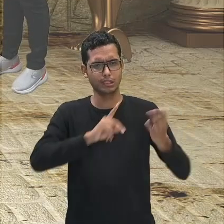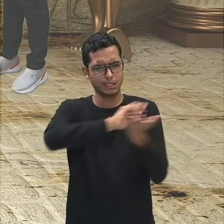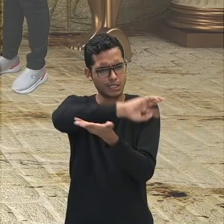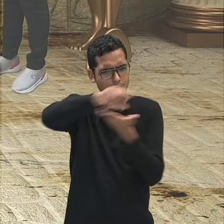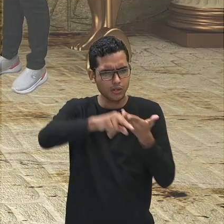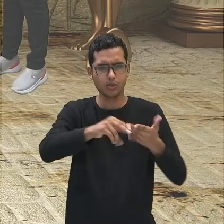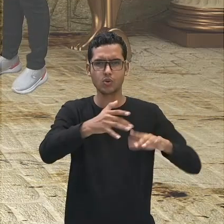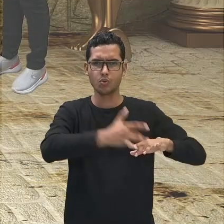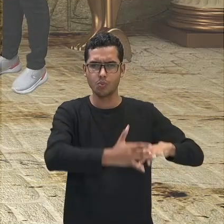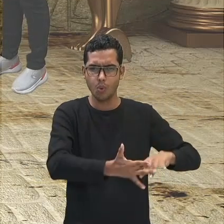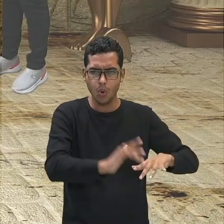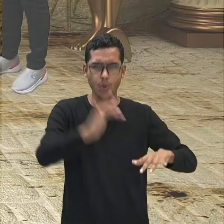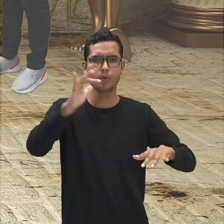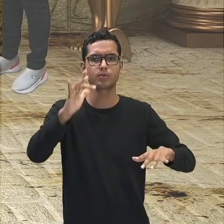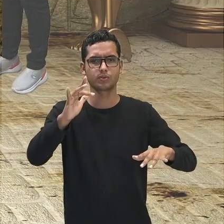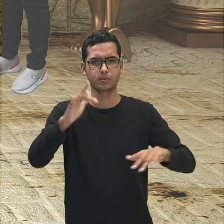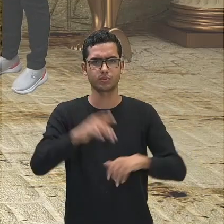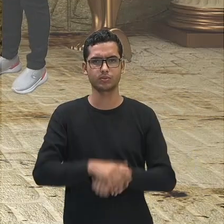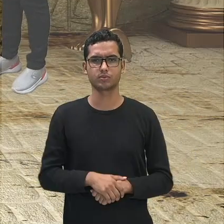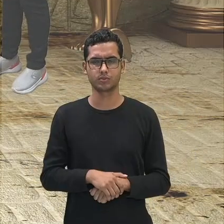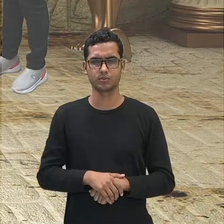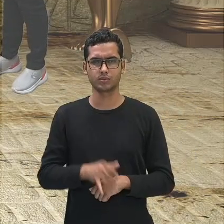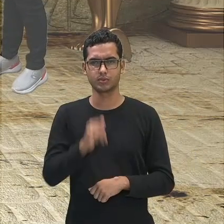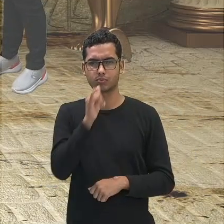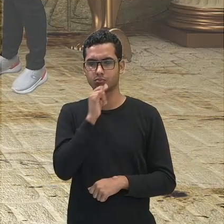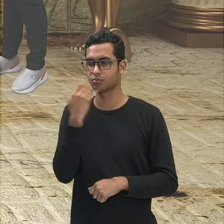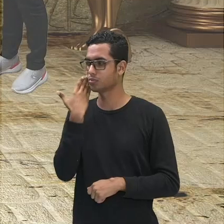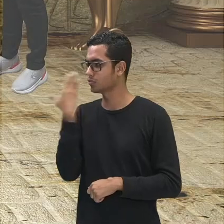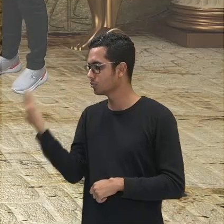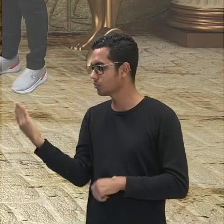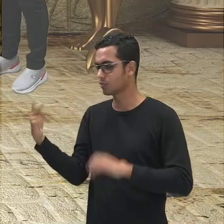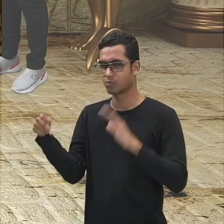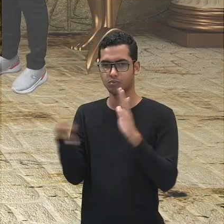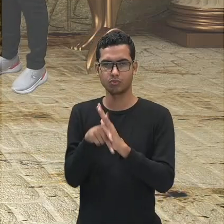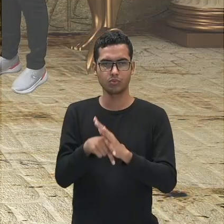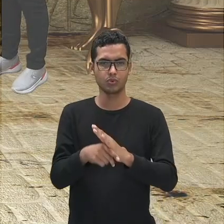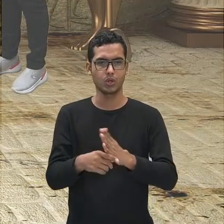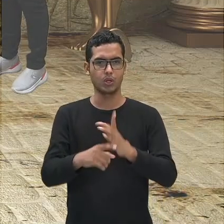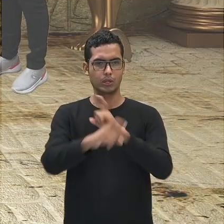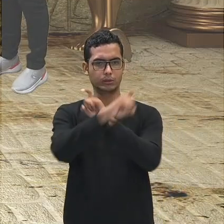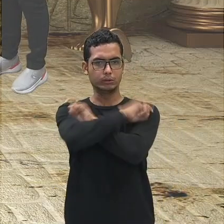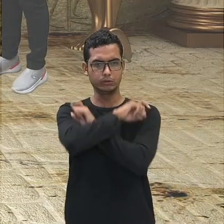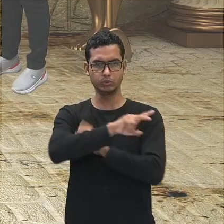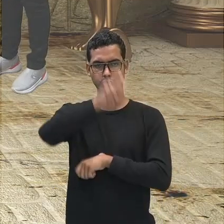ouro, como os sarcófagos do Egito Antigo,